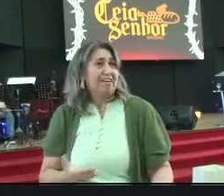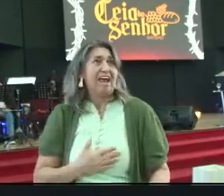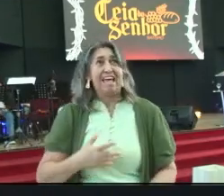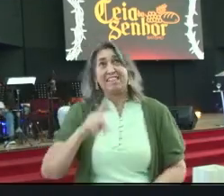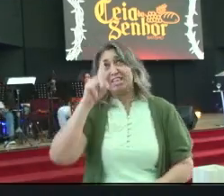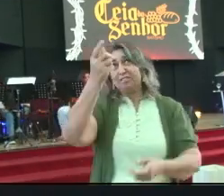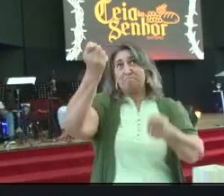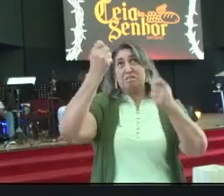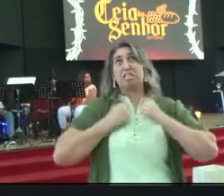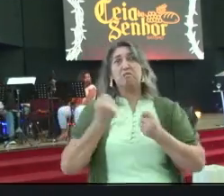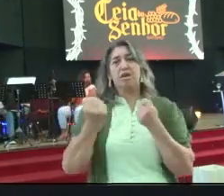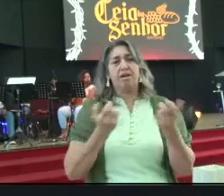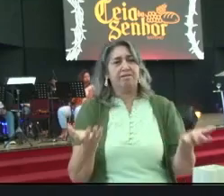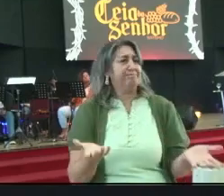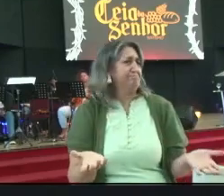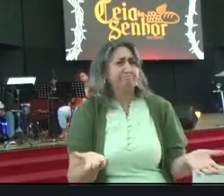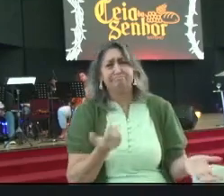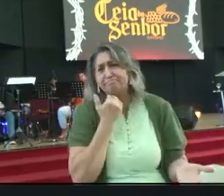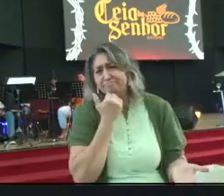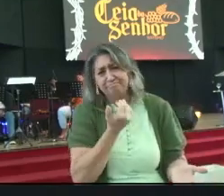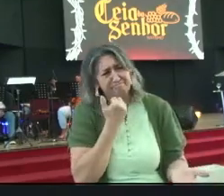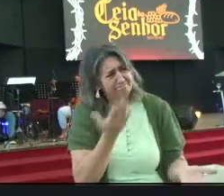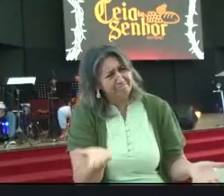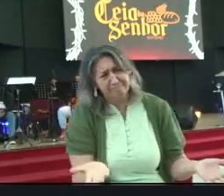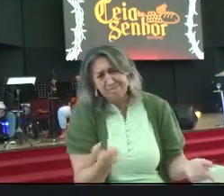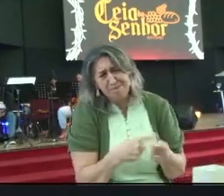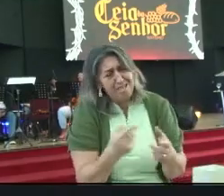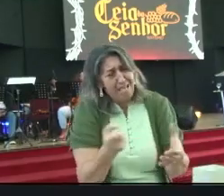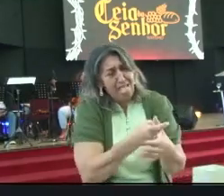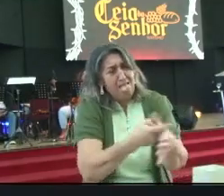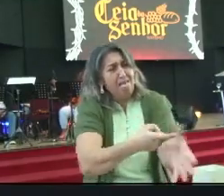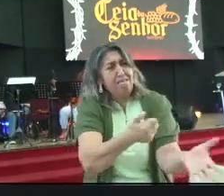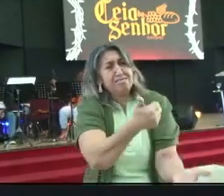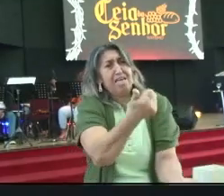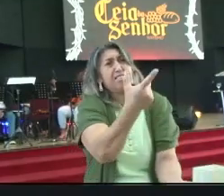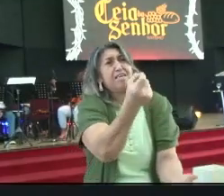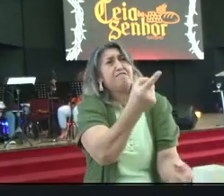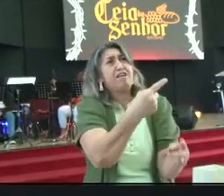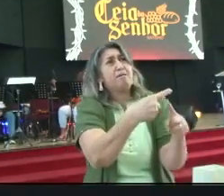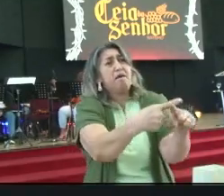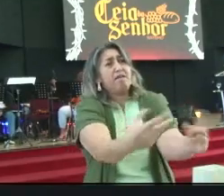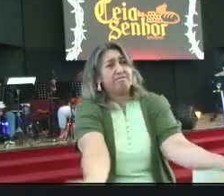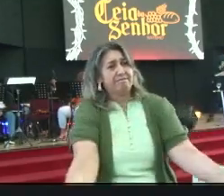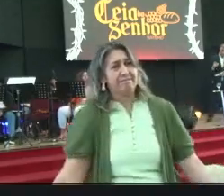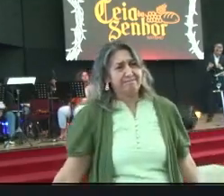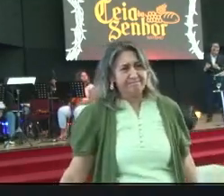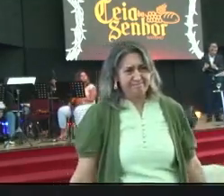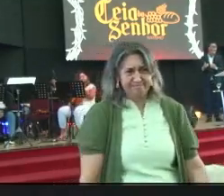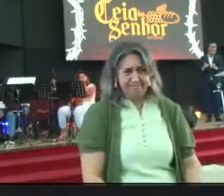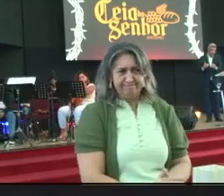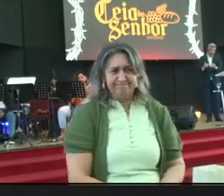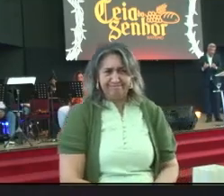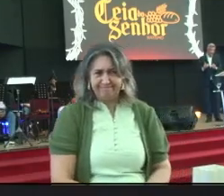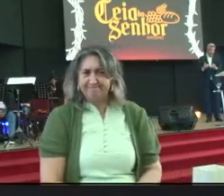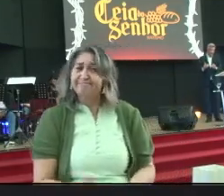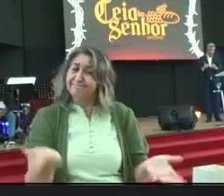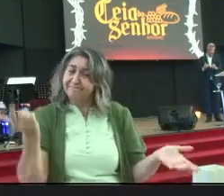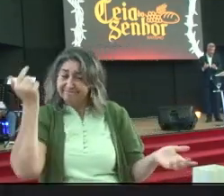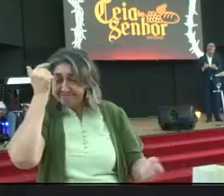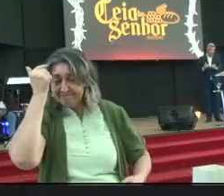Queridos, para a gente correr aqui para